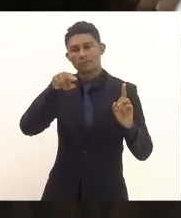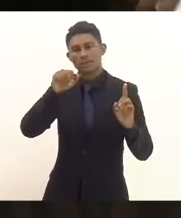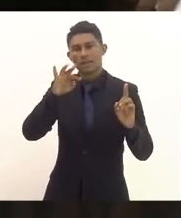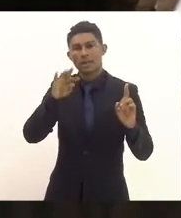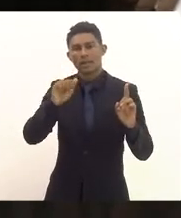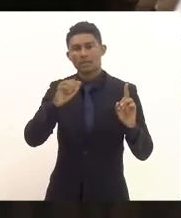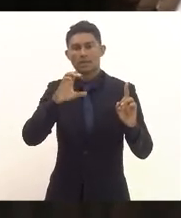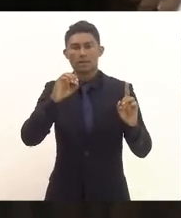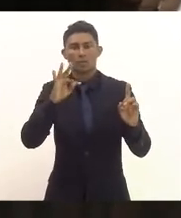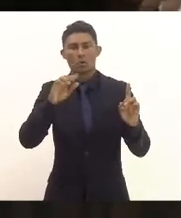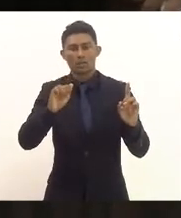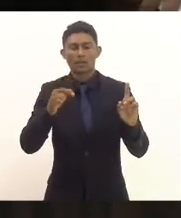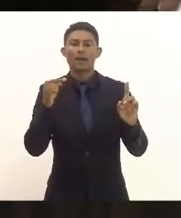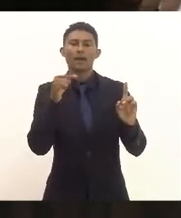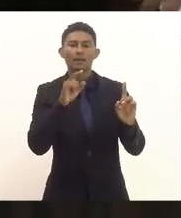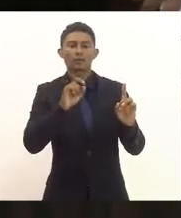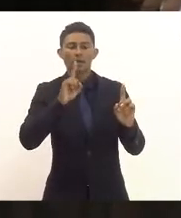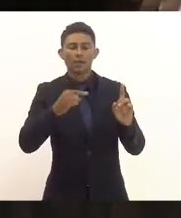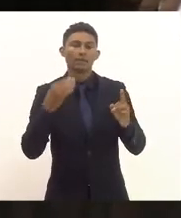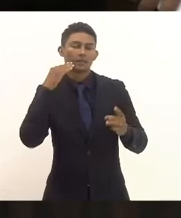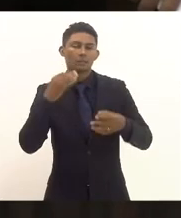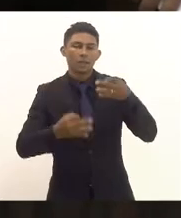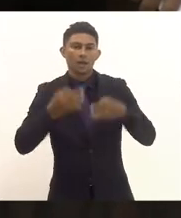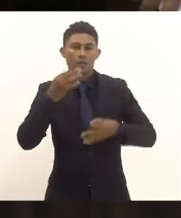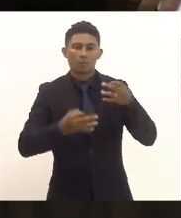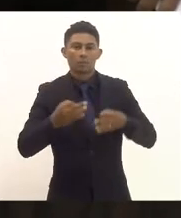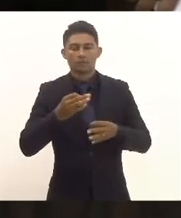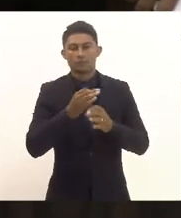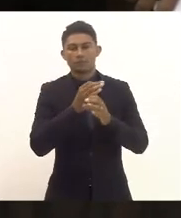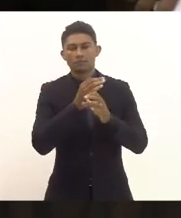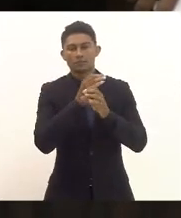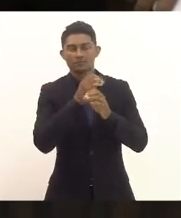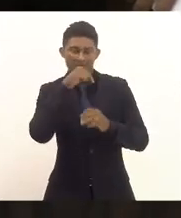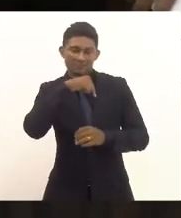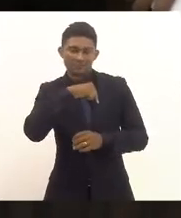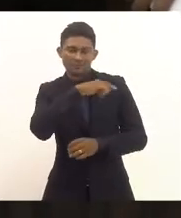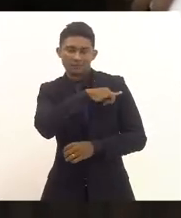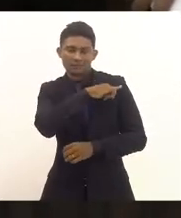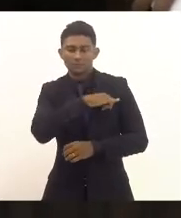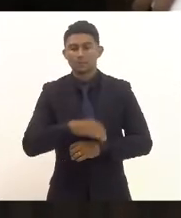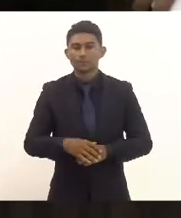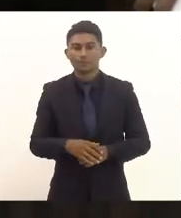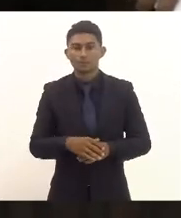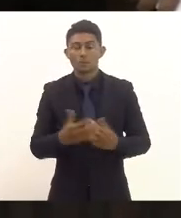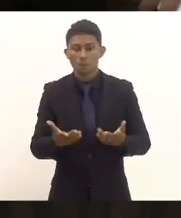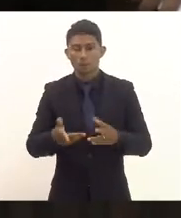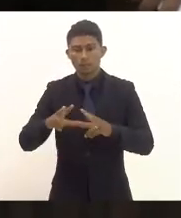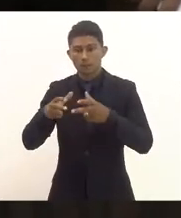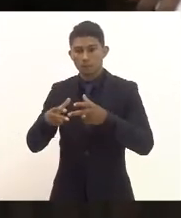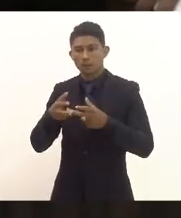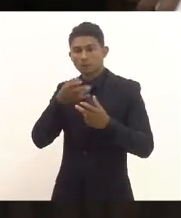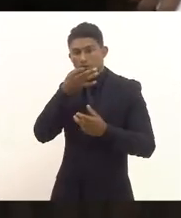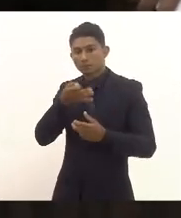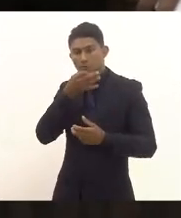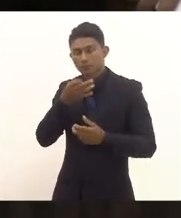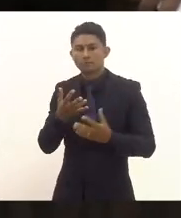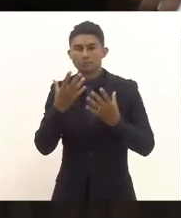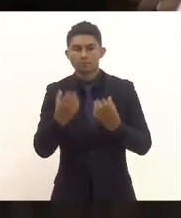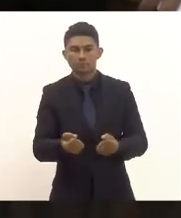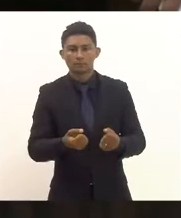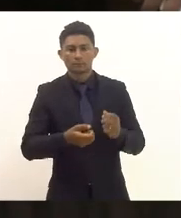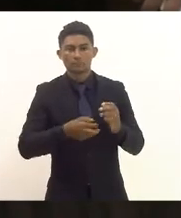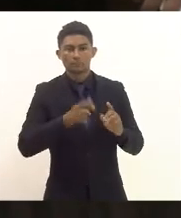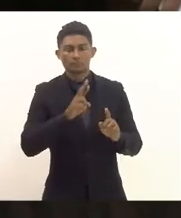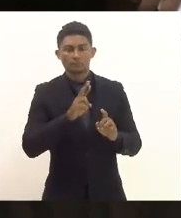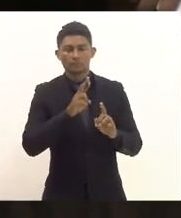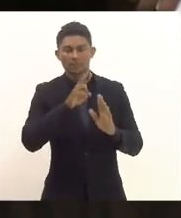Cotta e na Justiça do Rio de Janeiro parecer da comissão de normas internas e proposições externas favorável relator